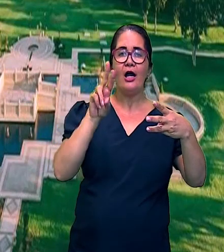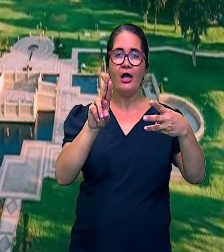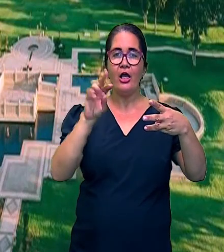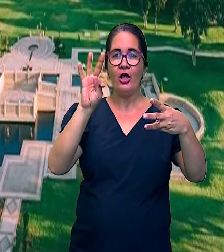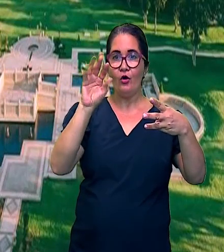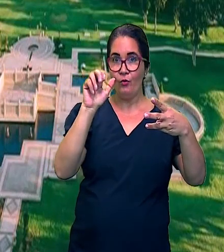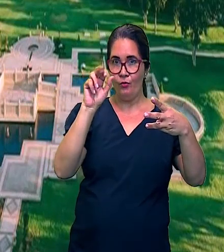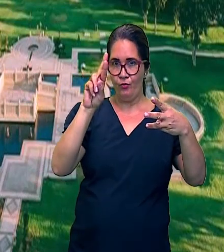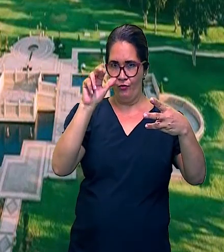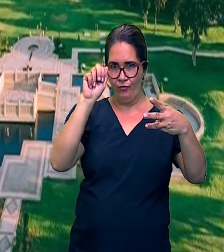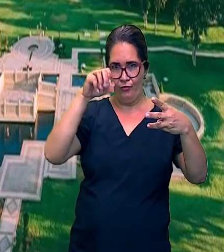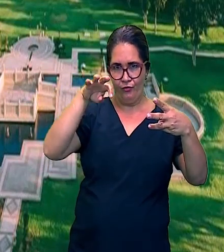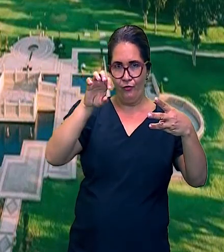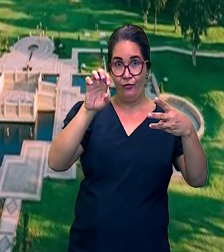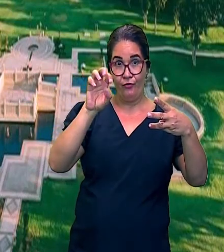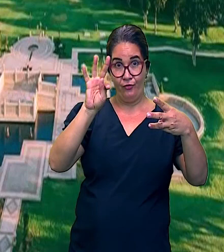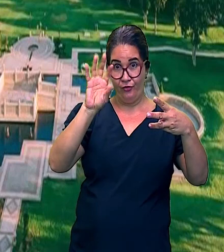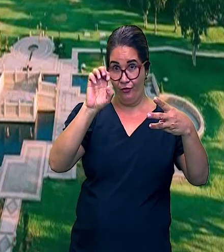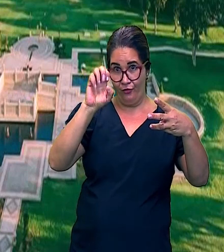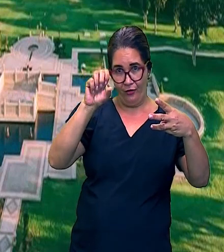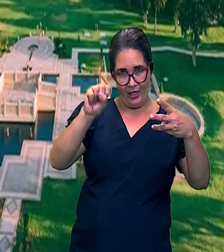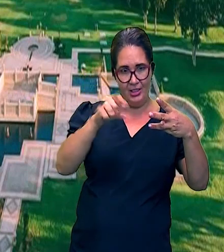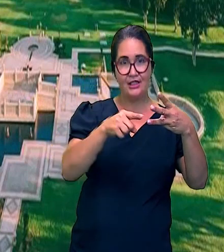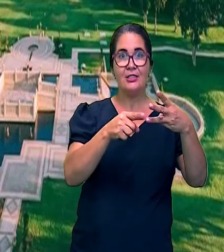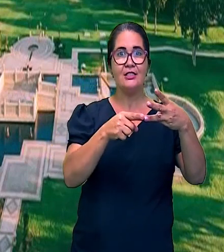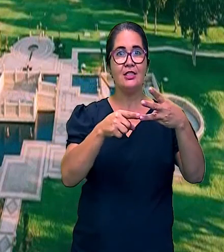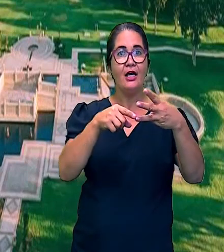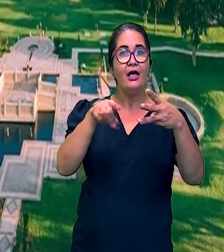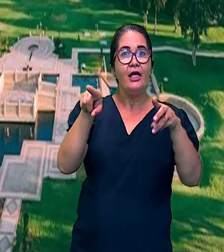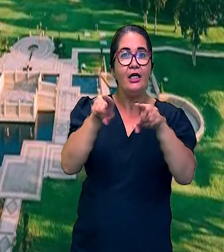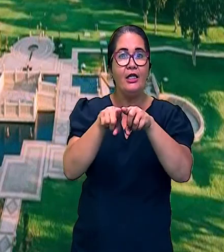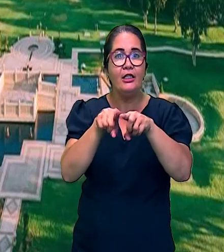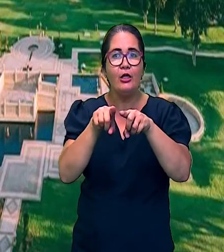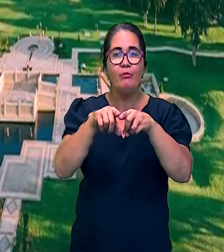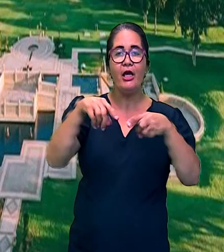na Índia, e mais em cima entre os rios